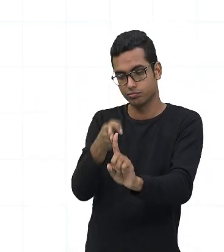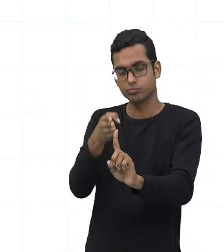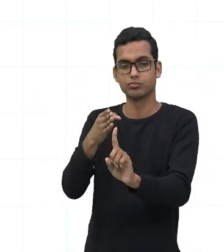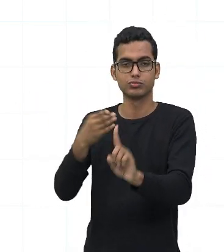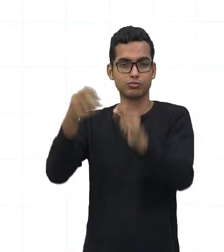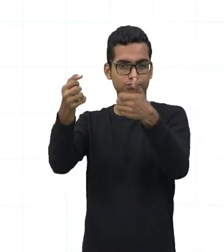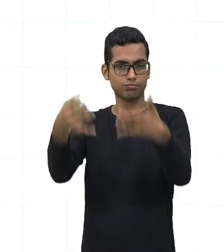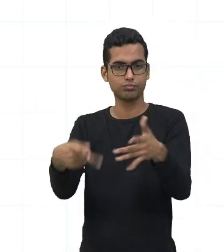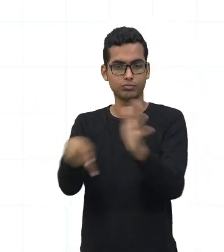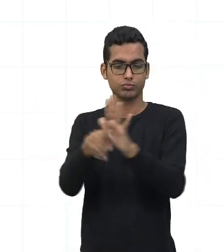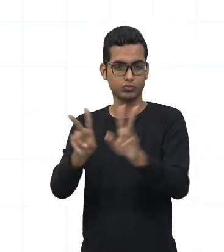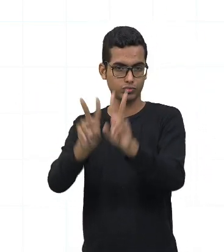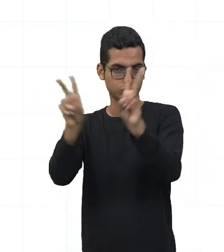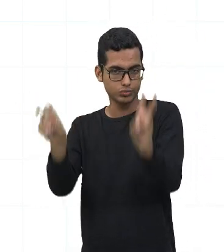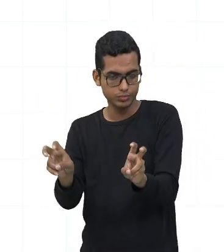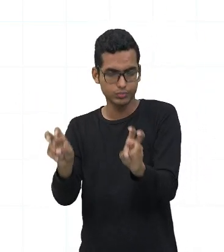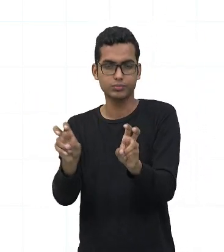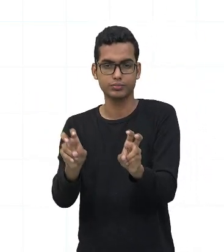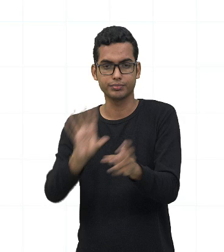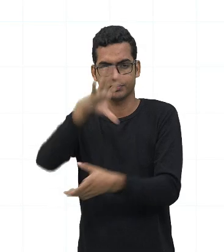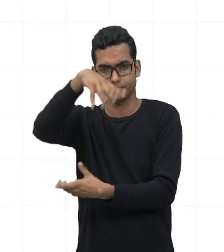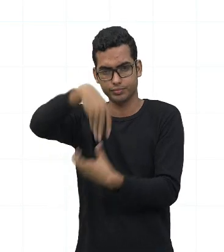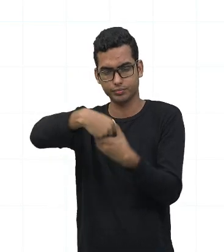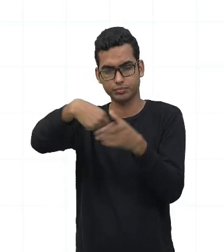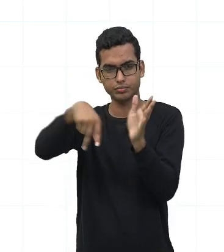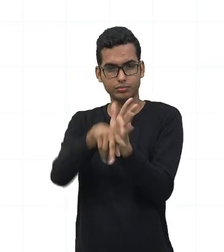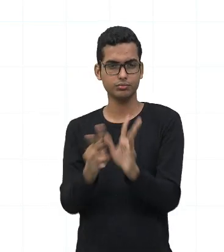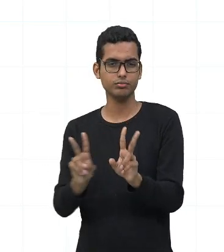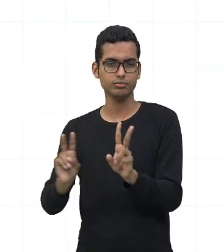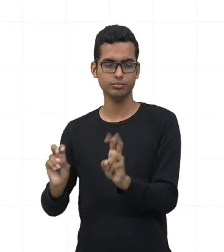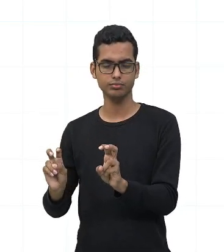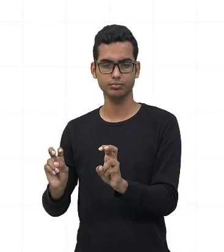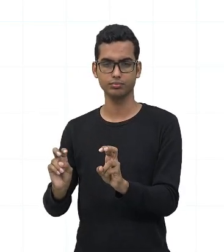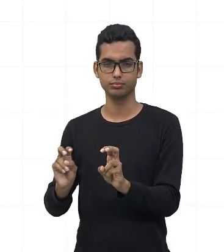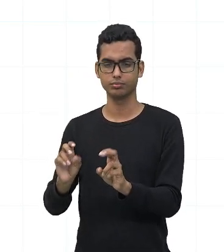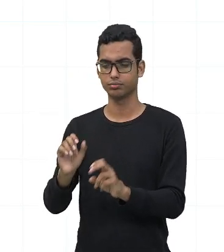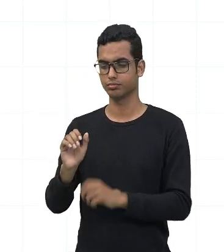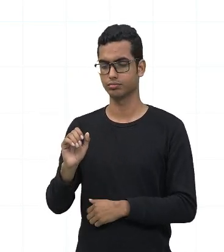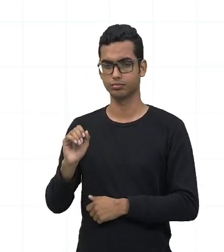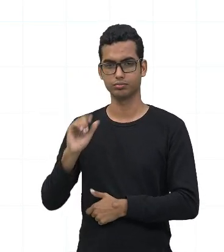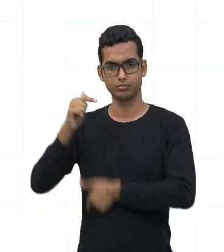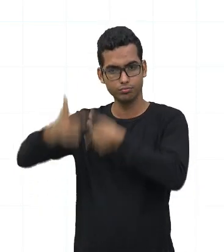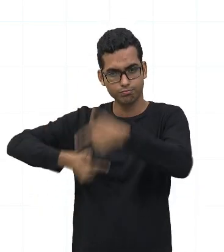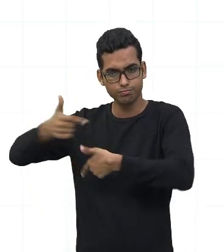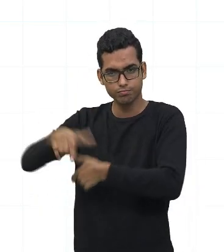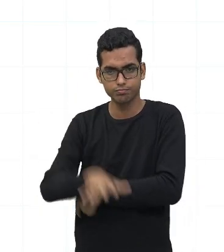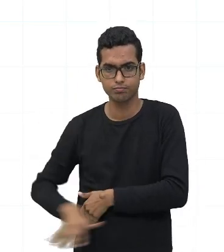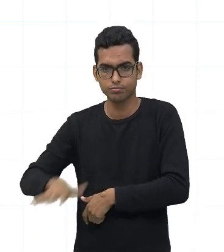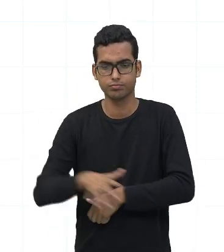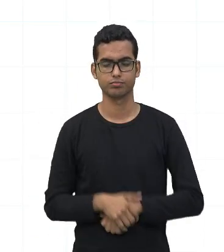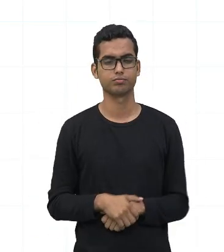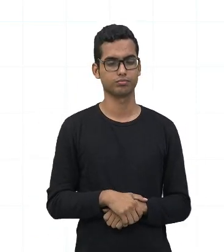sobre determinado tema dentro do assunto trabalho, certo? Dentro desse tema que eu